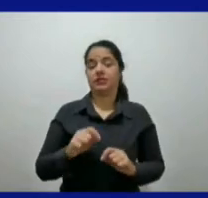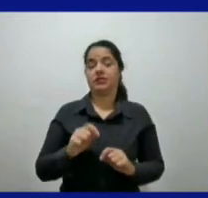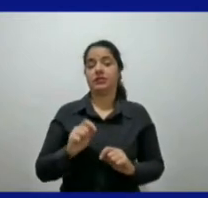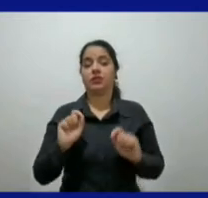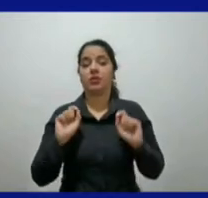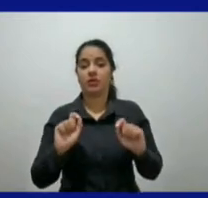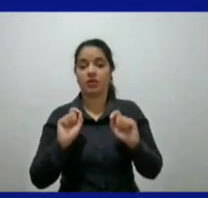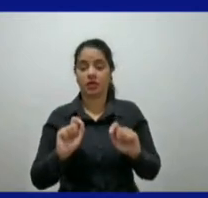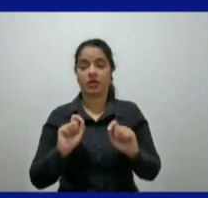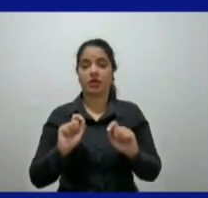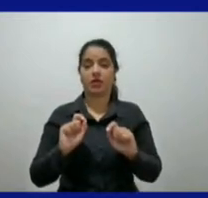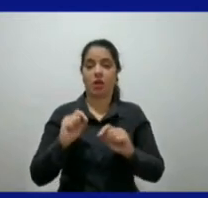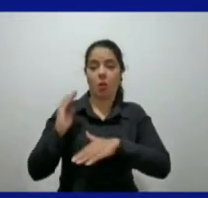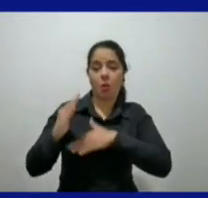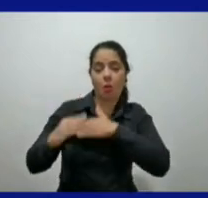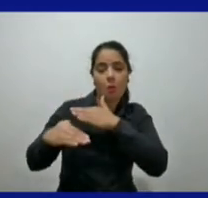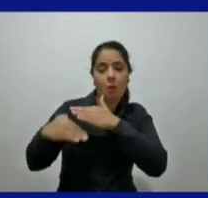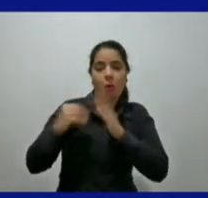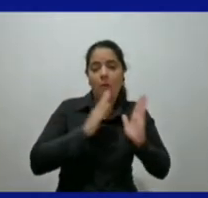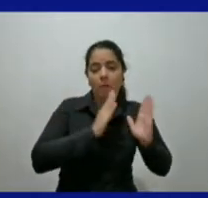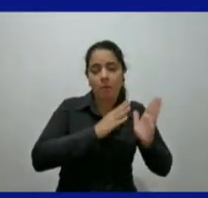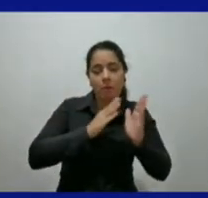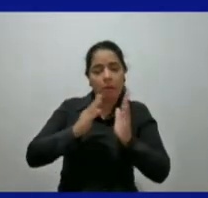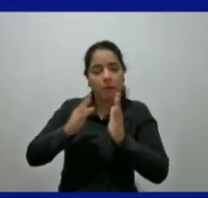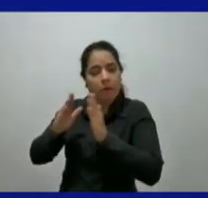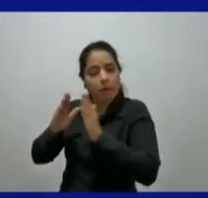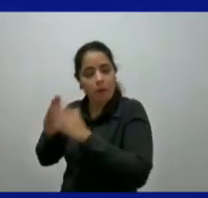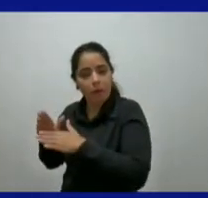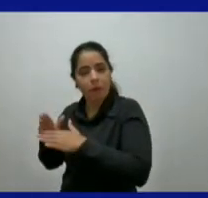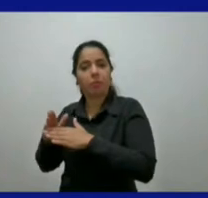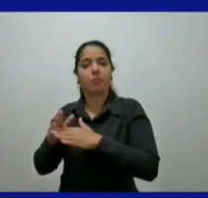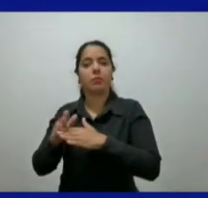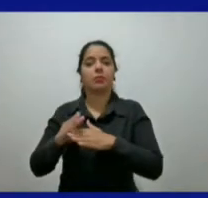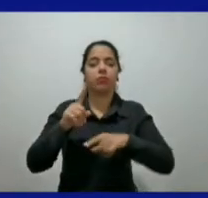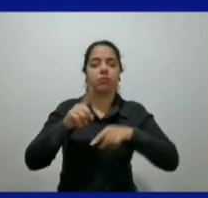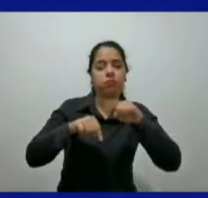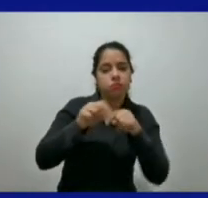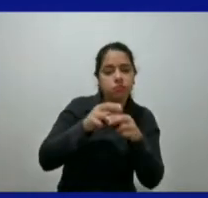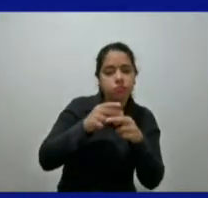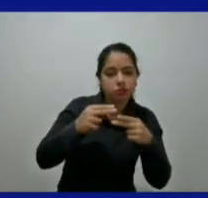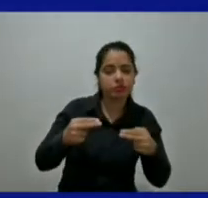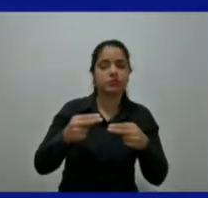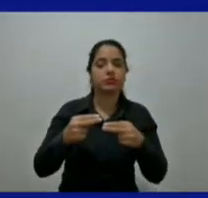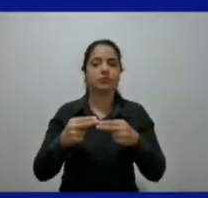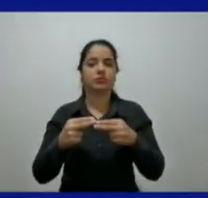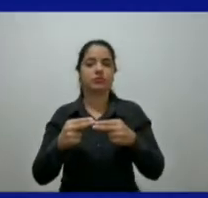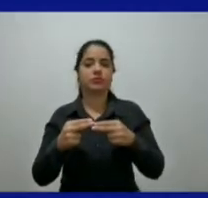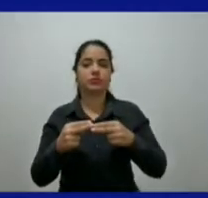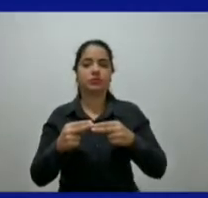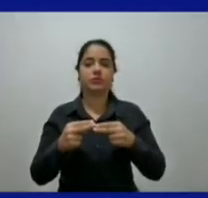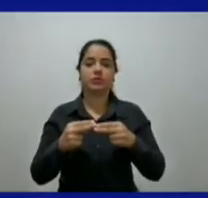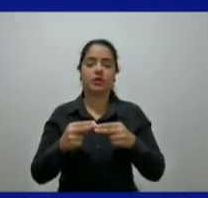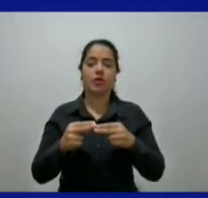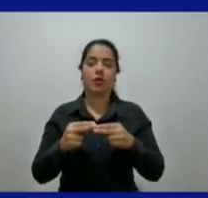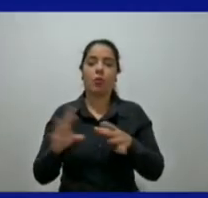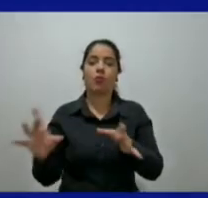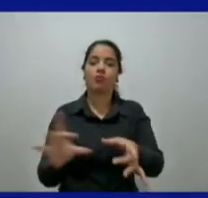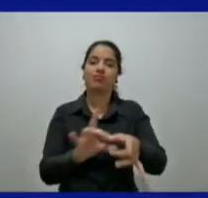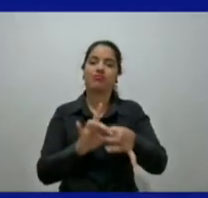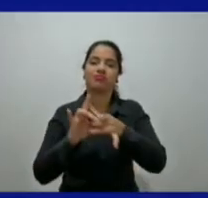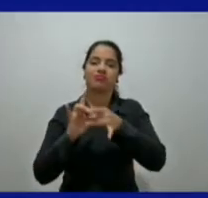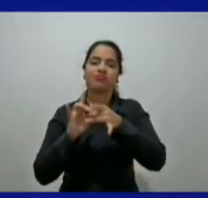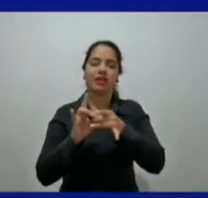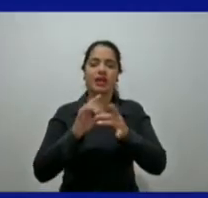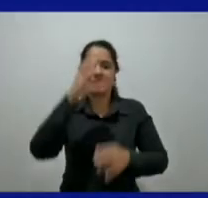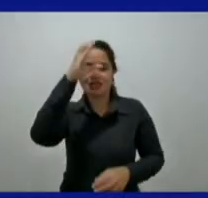sustentáveis, mas valores das empresas associados à cidadania. A sociedade quer ver as